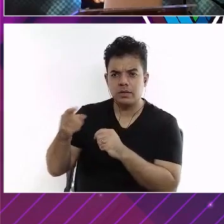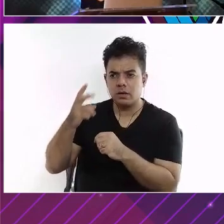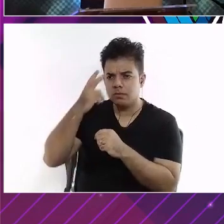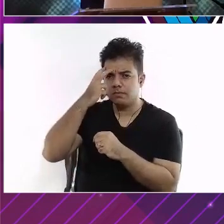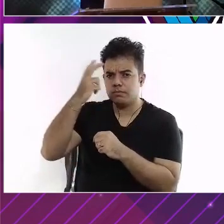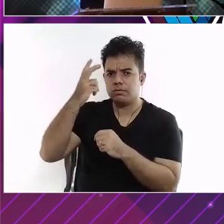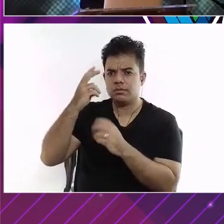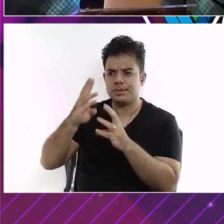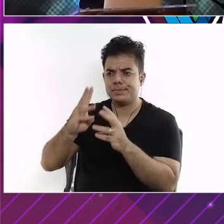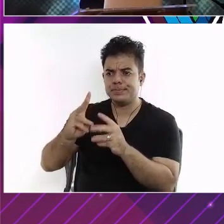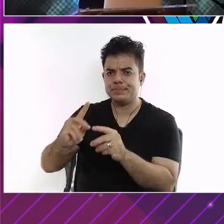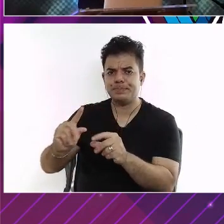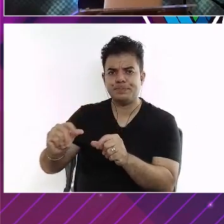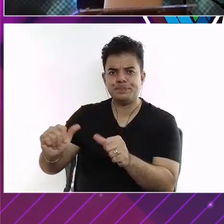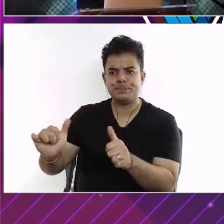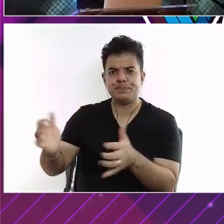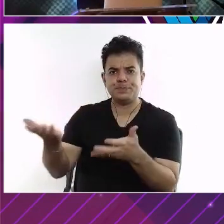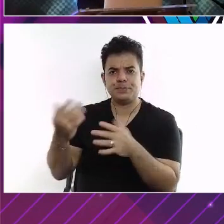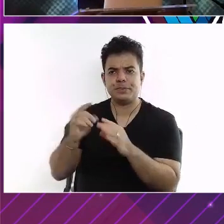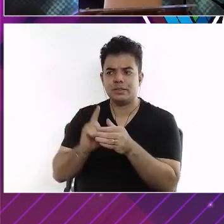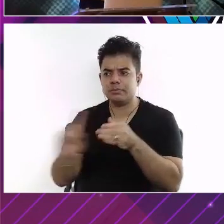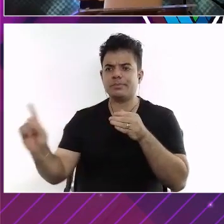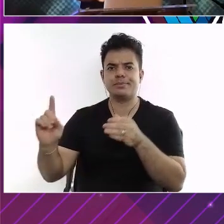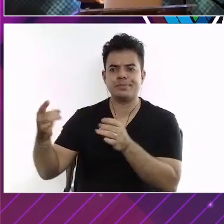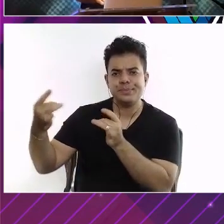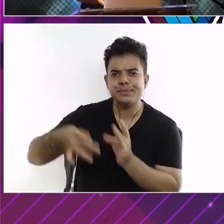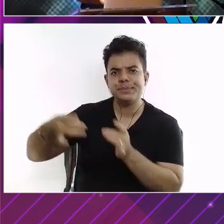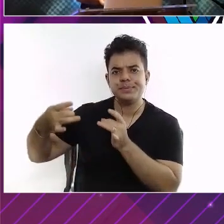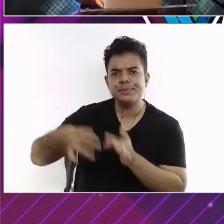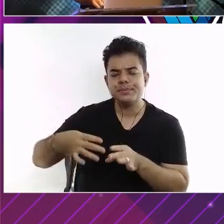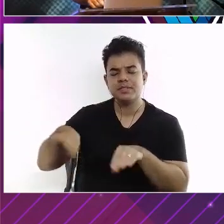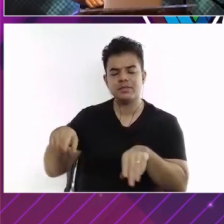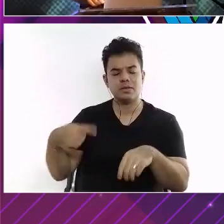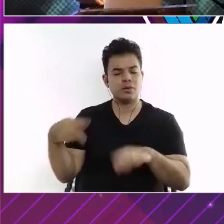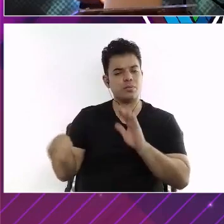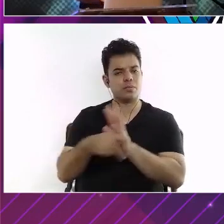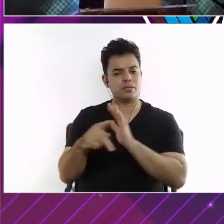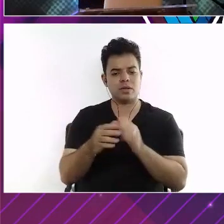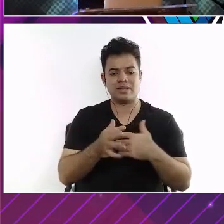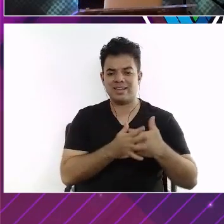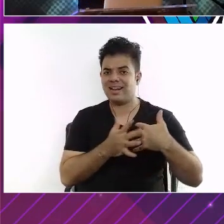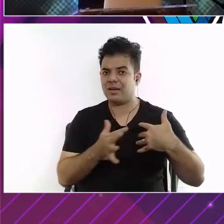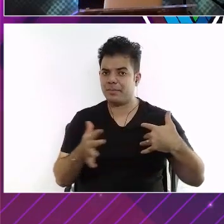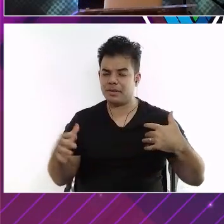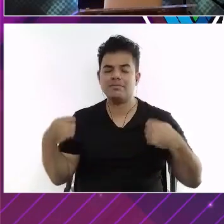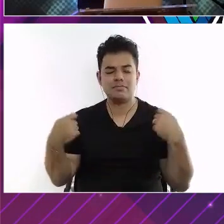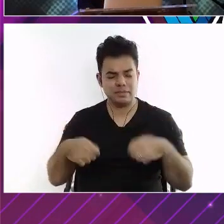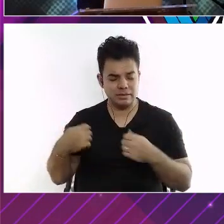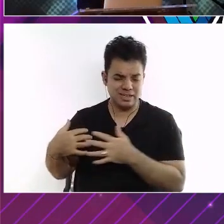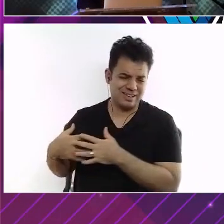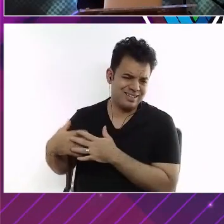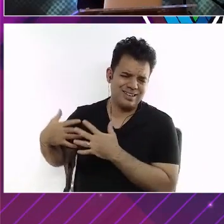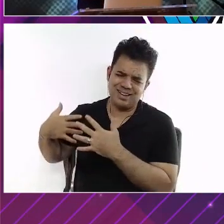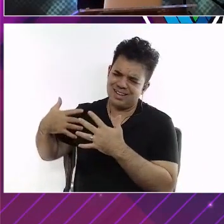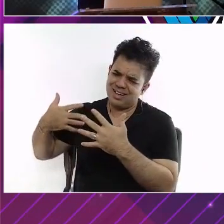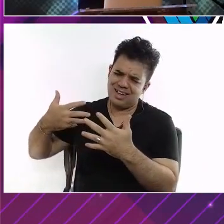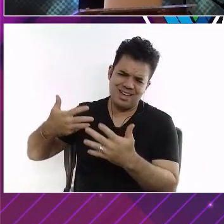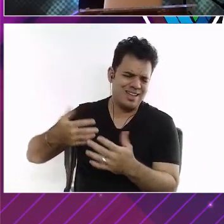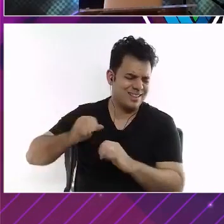e expertise institucional no longo prazo. A gente precisa de carreiras claras. Isso é